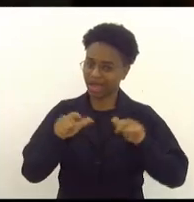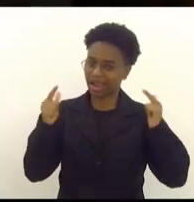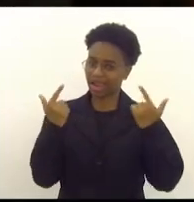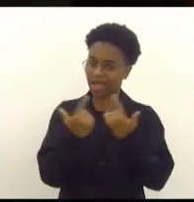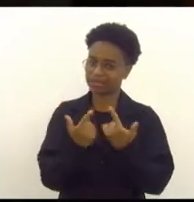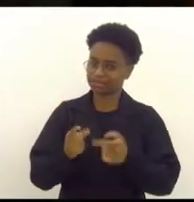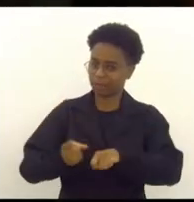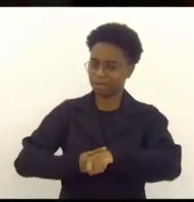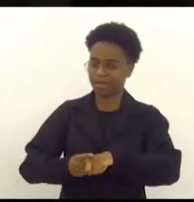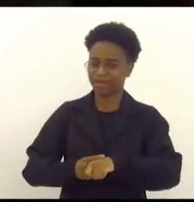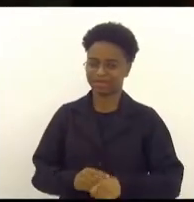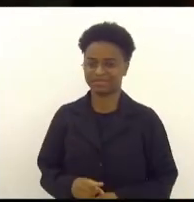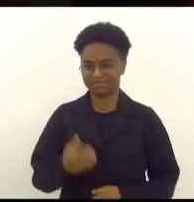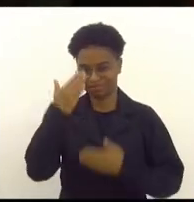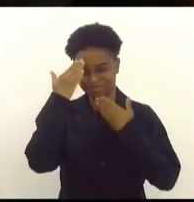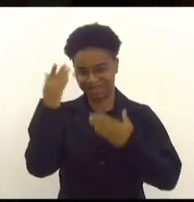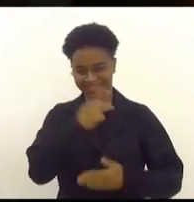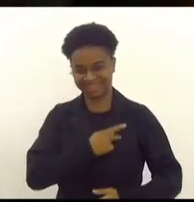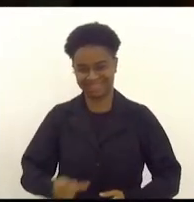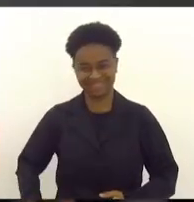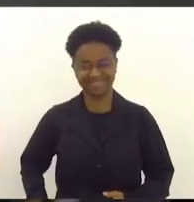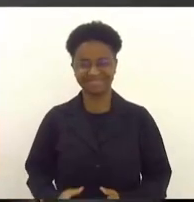legislativo obrigado